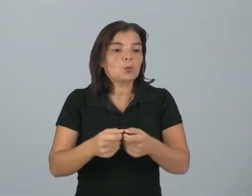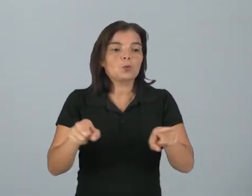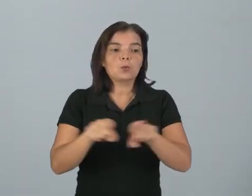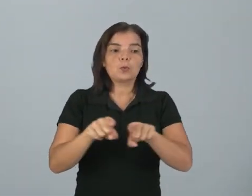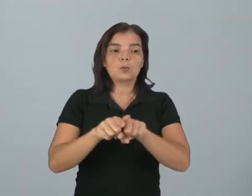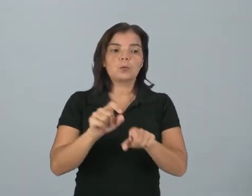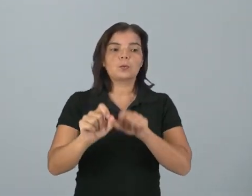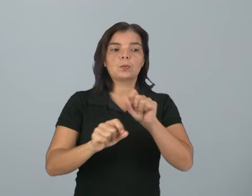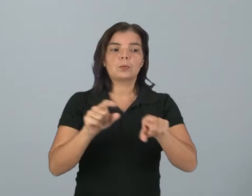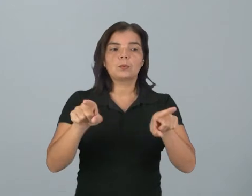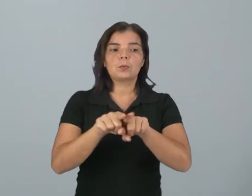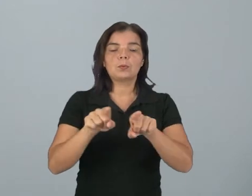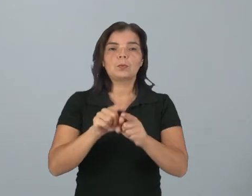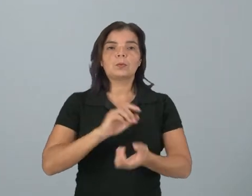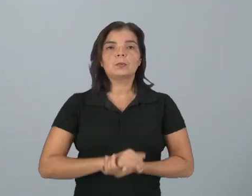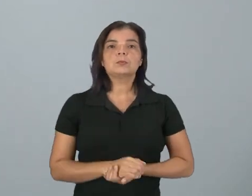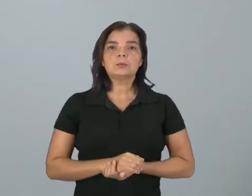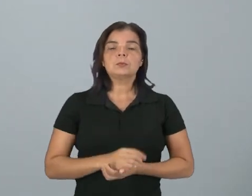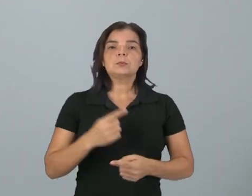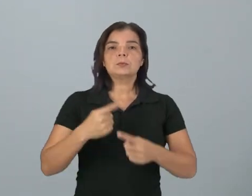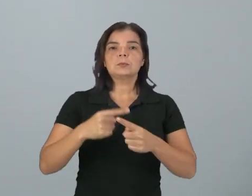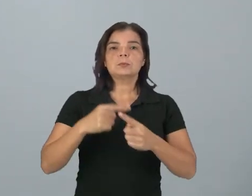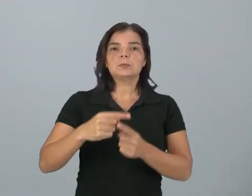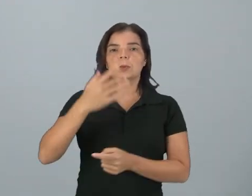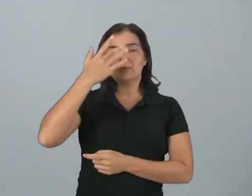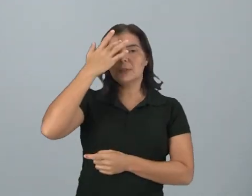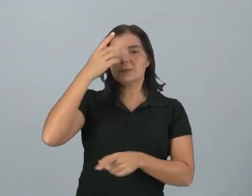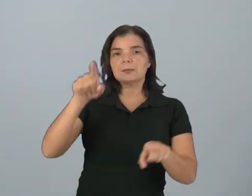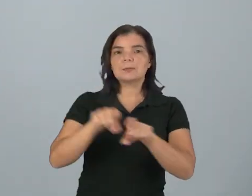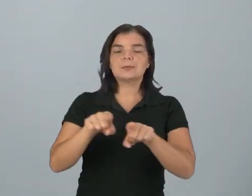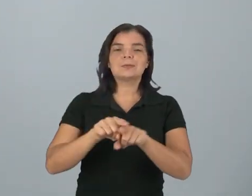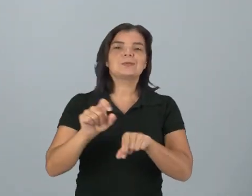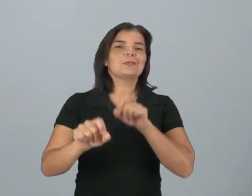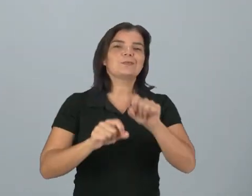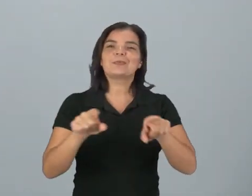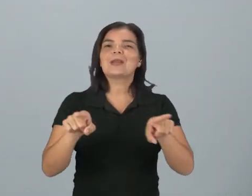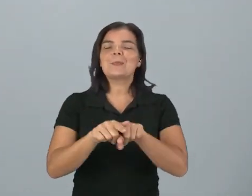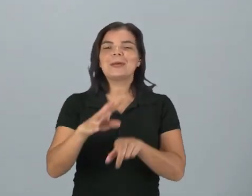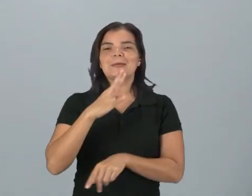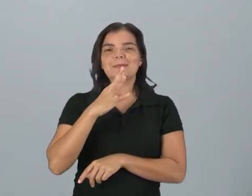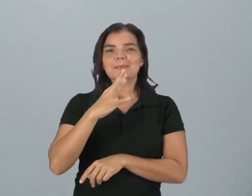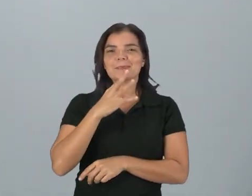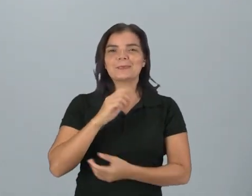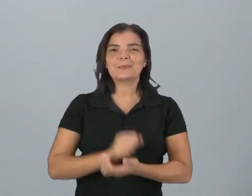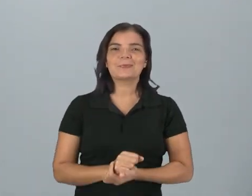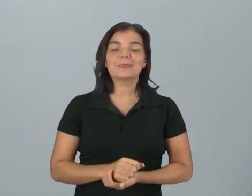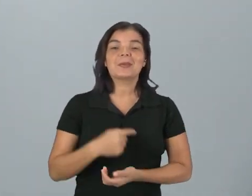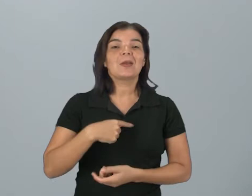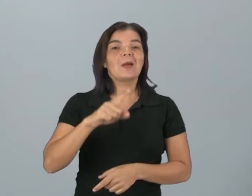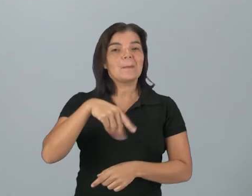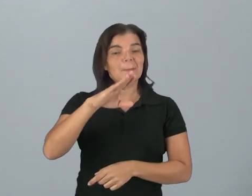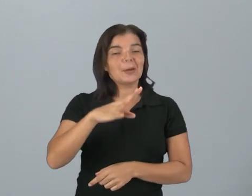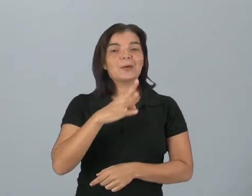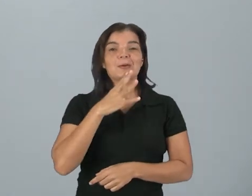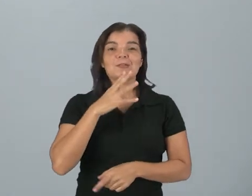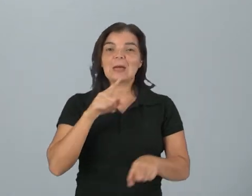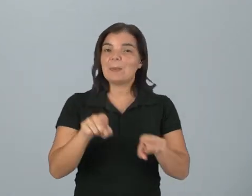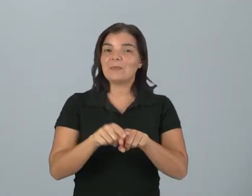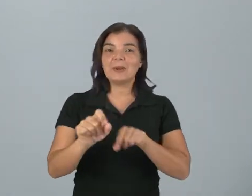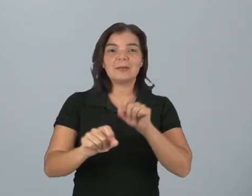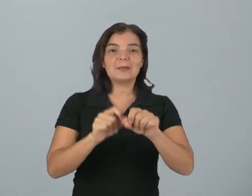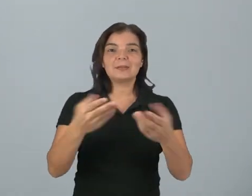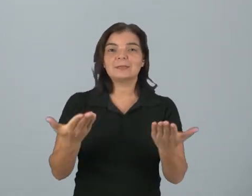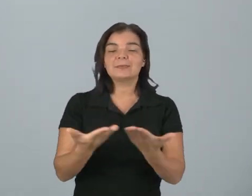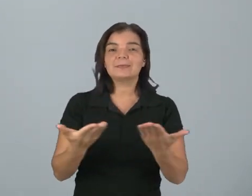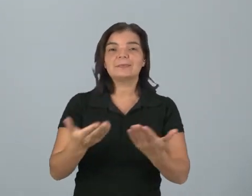faz parte também dessa região do Peru. Mas Machu Picchu é a mais conhecida porque ela também é uma das 7